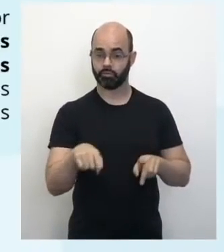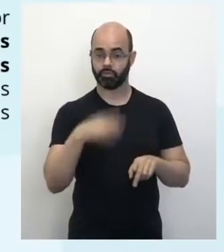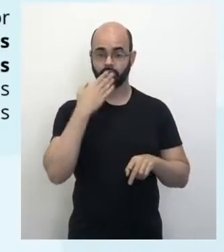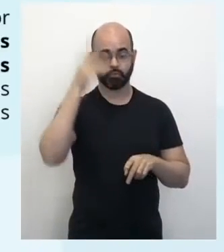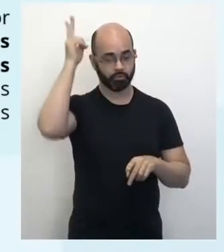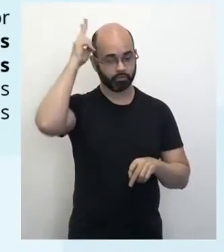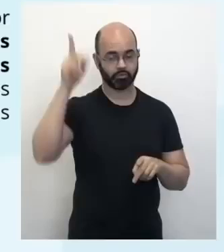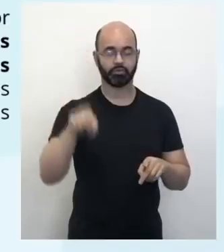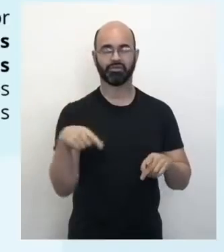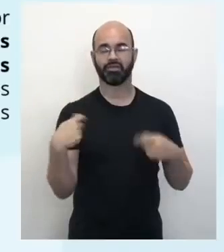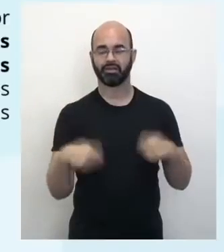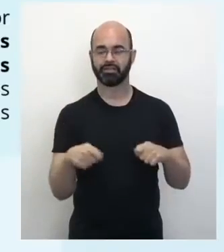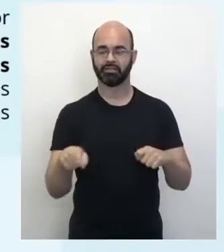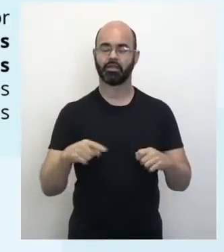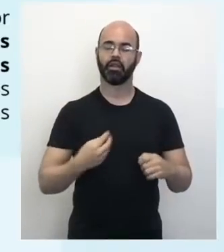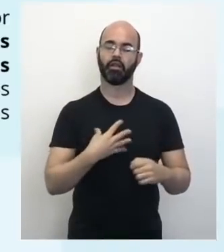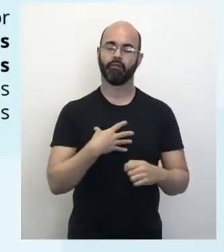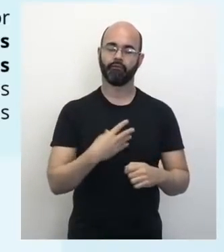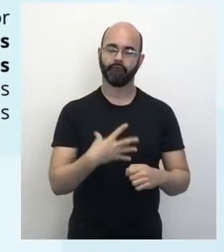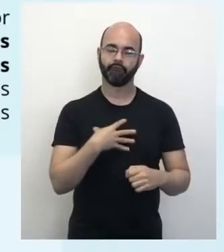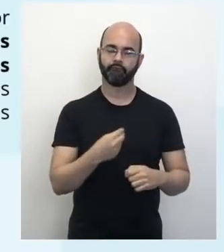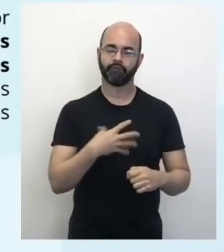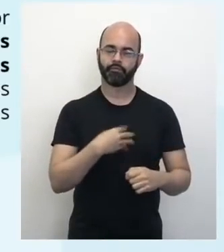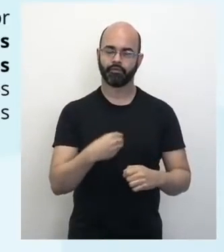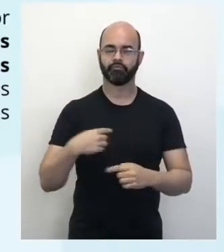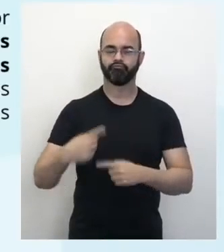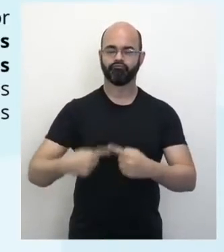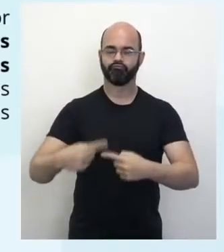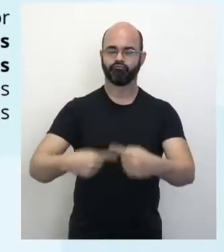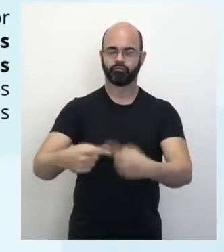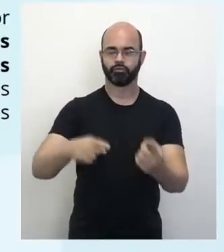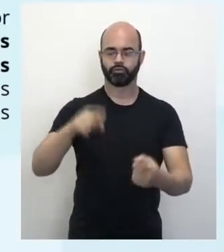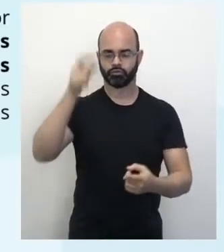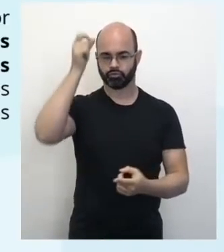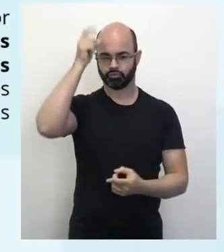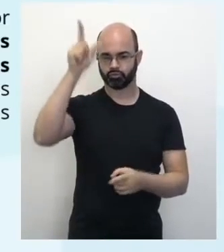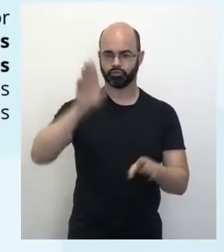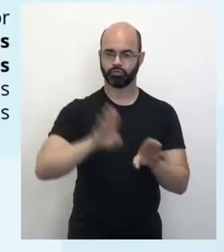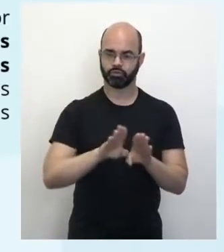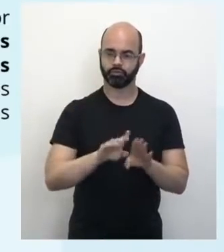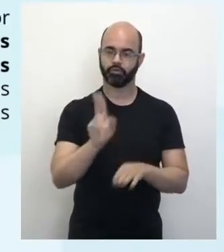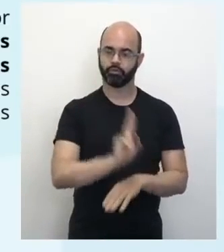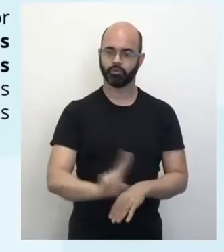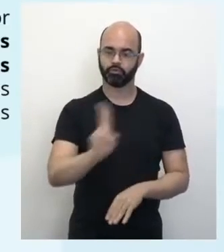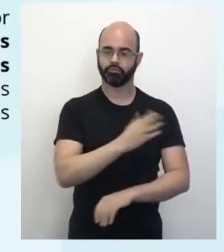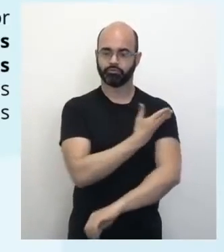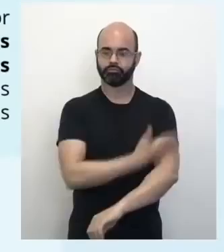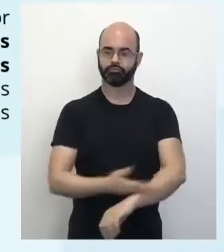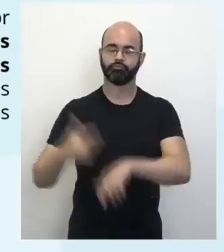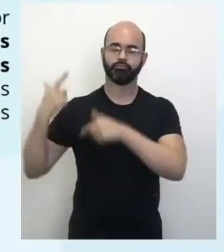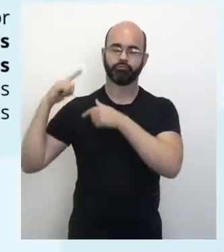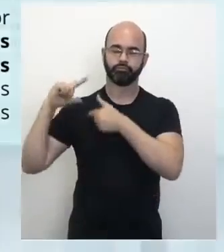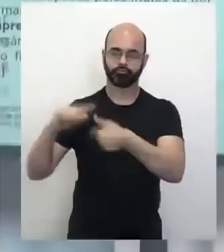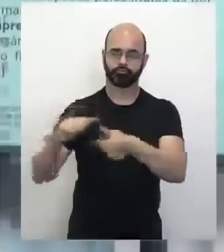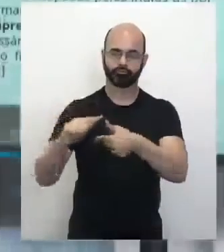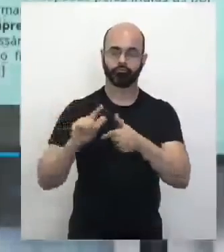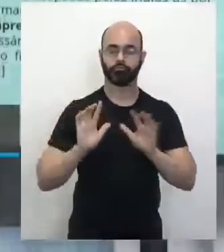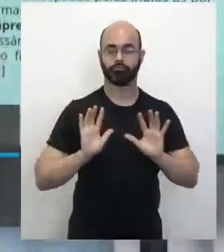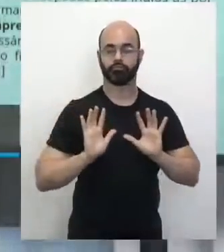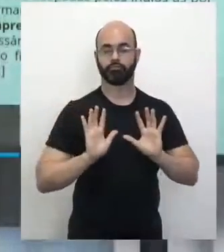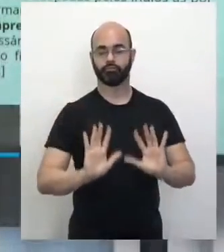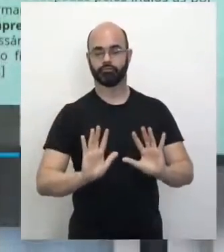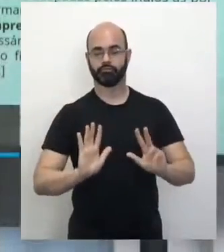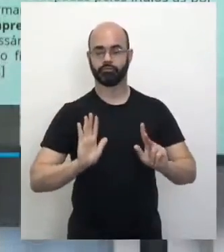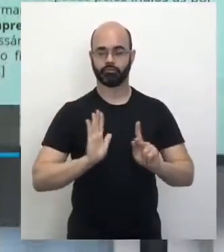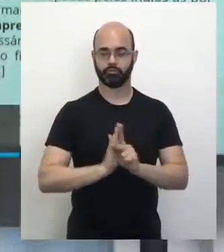sua reprodução física e cultural, segundo seus usos, costumes e tradições. Por isso, a